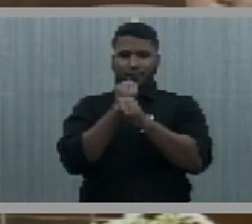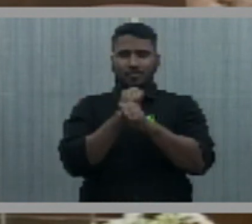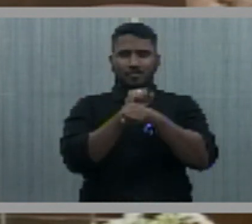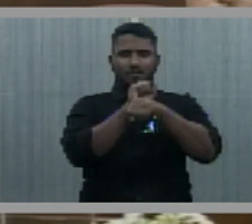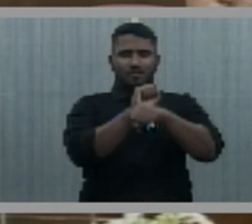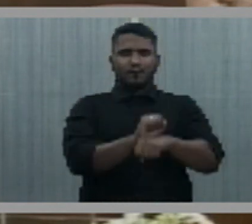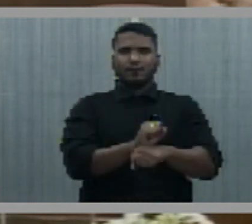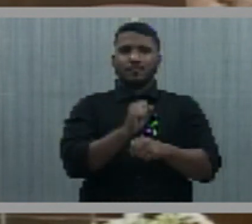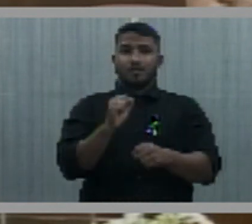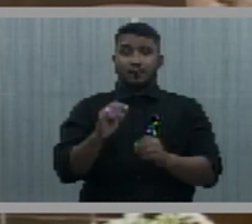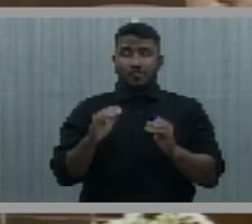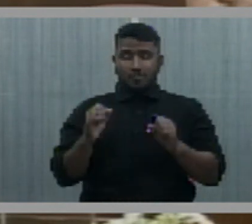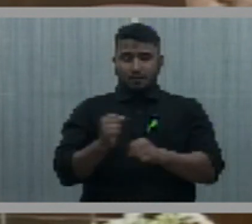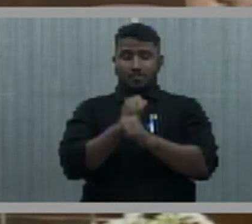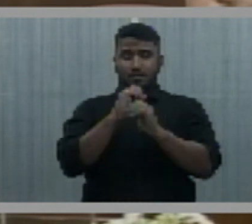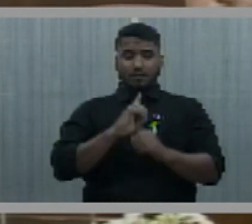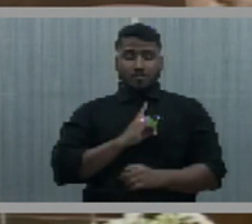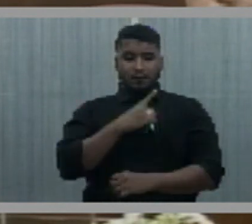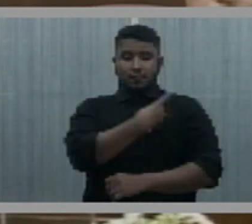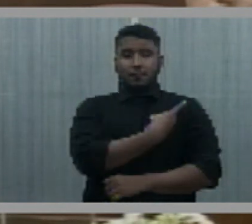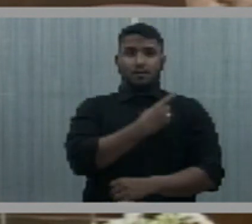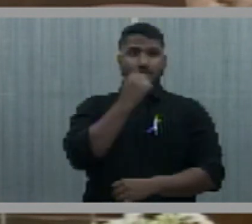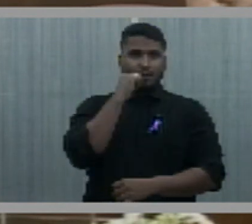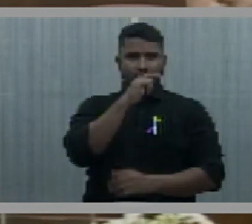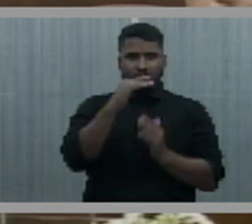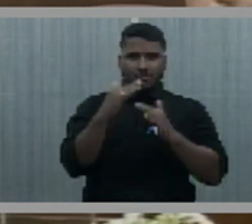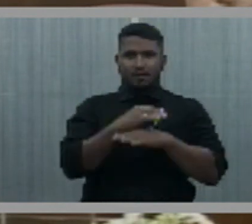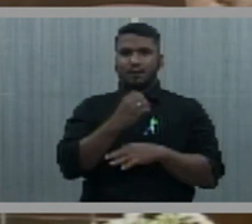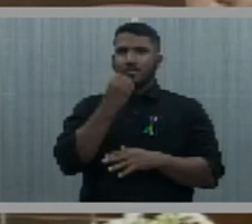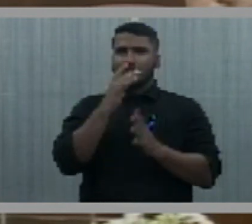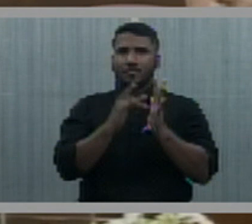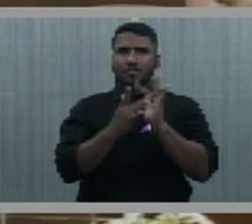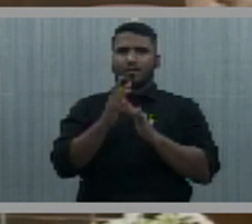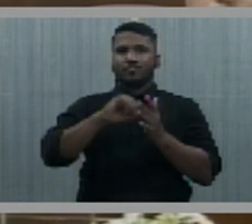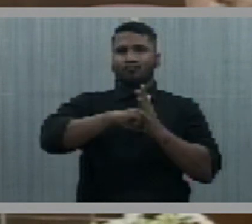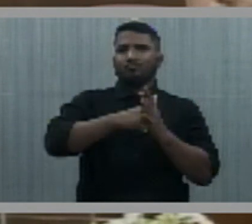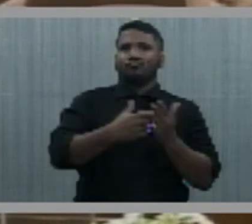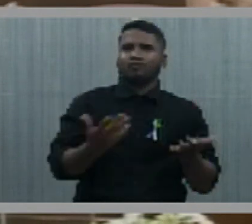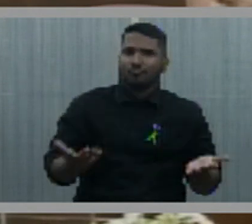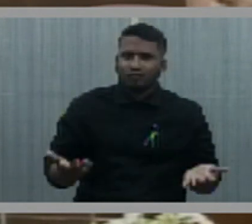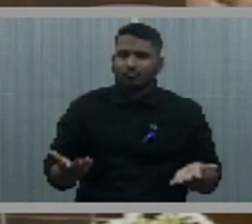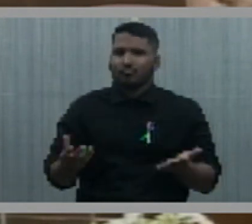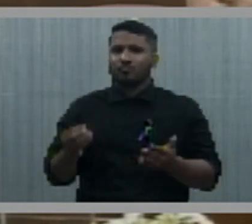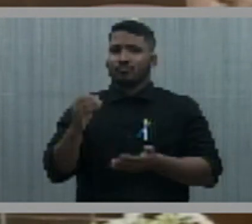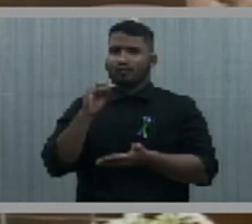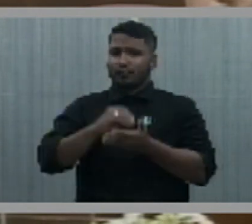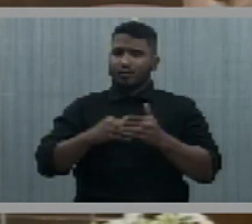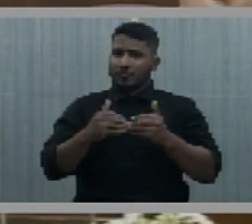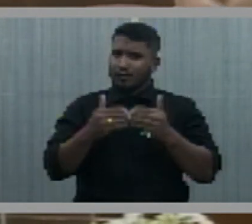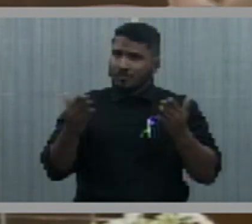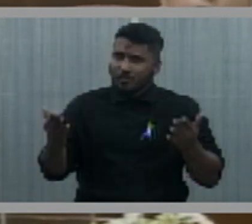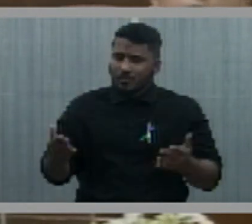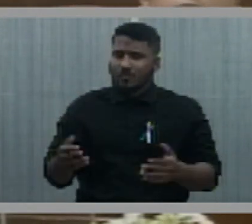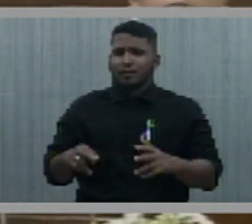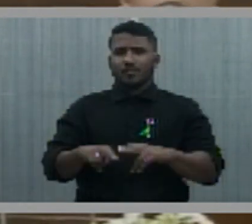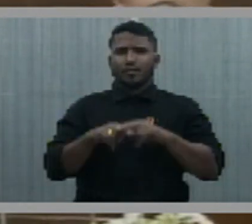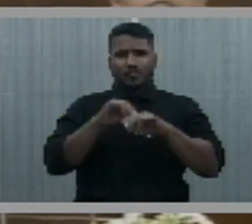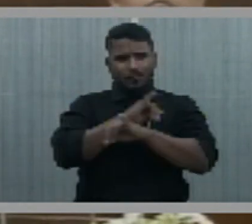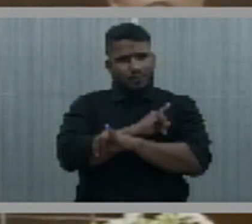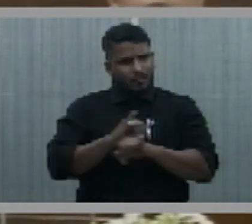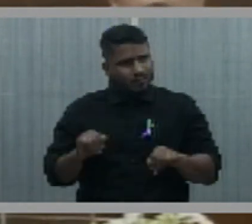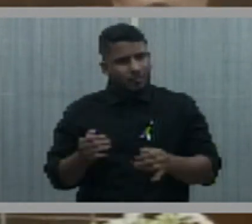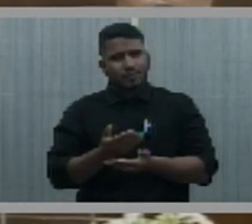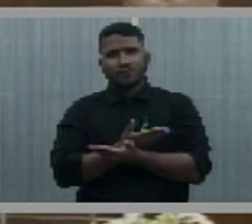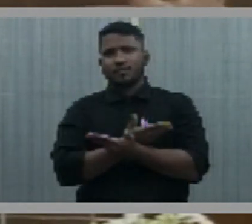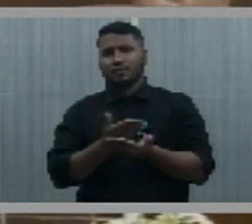da Delegacia da Mulher na cidade de Bom Jesus. Enfim, entre tantas outras preocupações, salta-nos